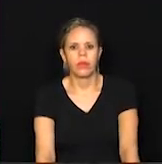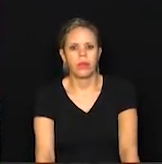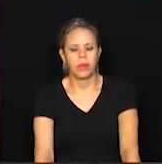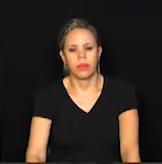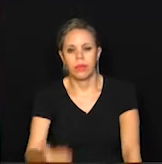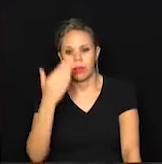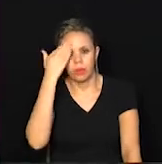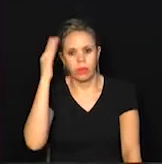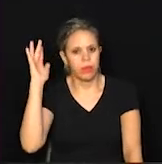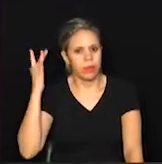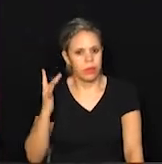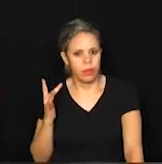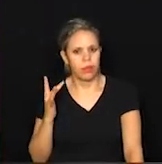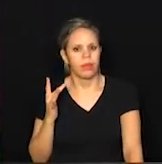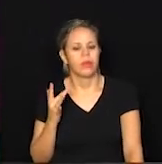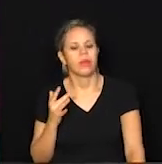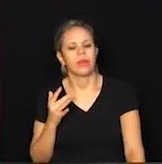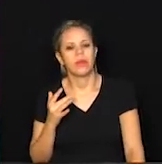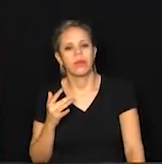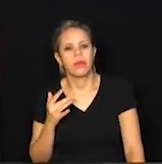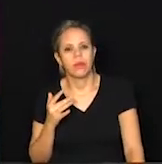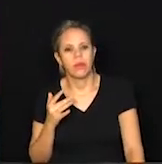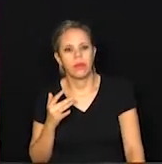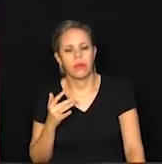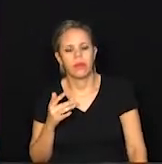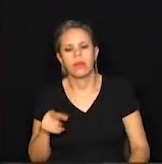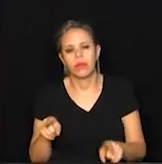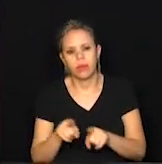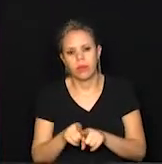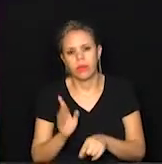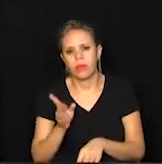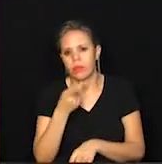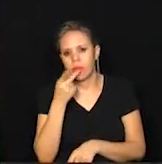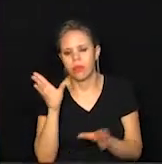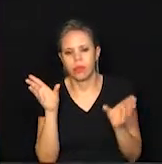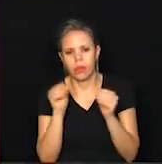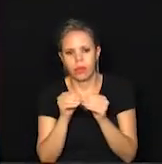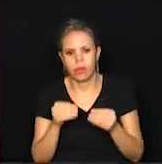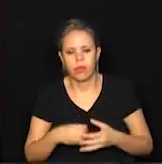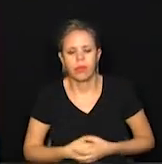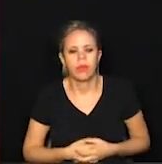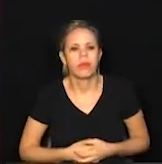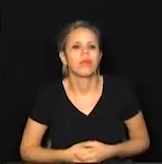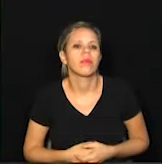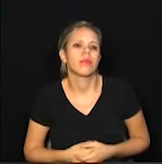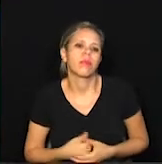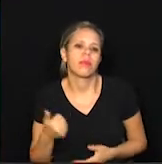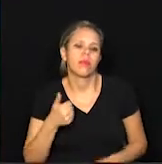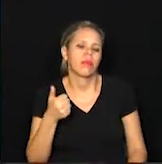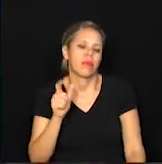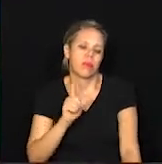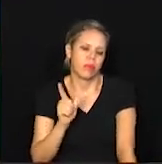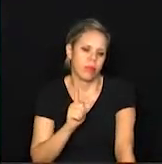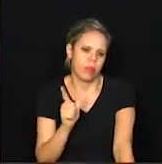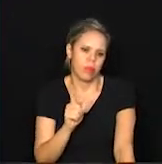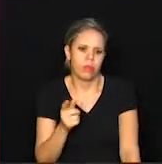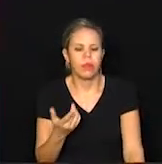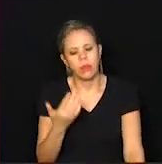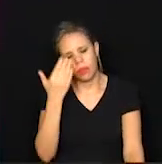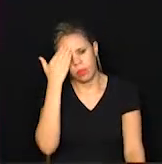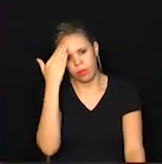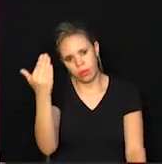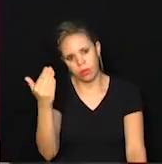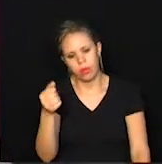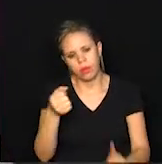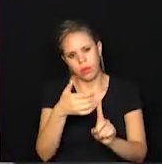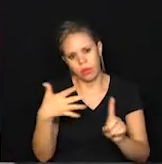Obrigado, vereadora Guida. Eu também vou aqui, então, já falar rapidamente. Primeiro, lógico, evidentemente, agradecendo a